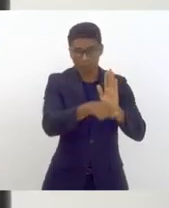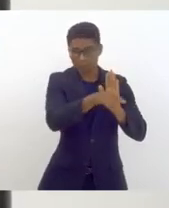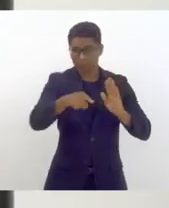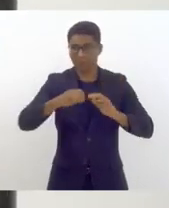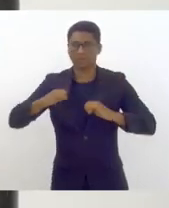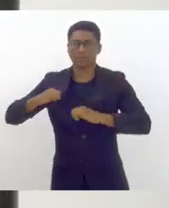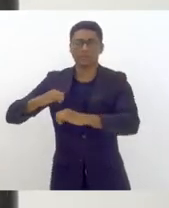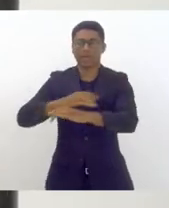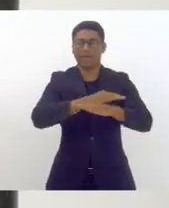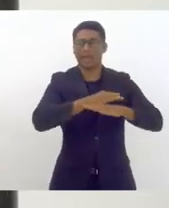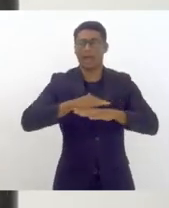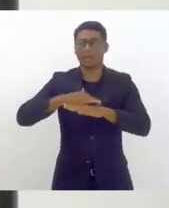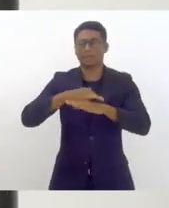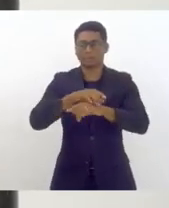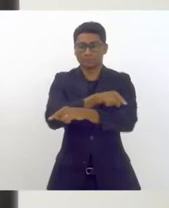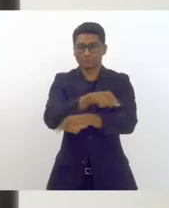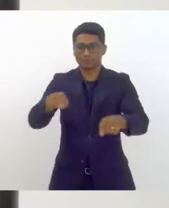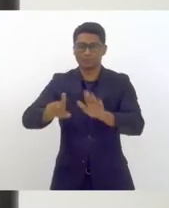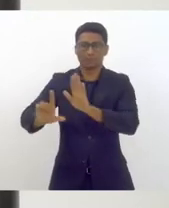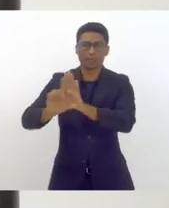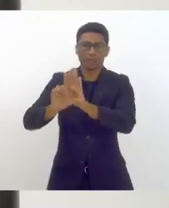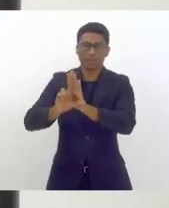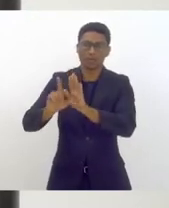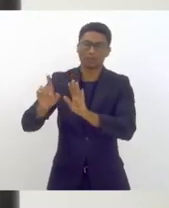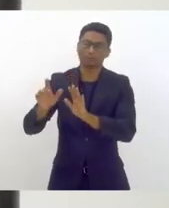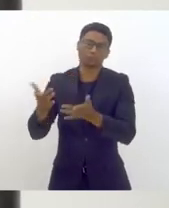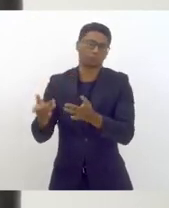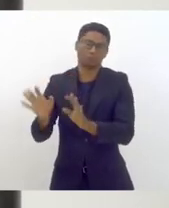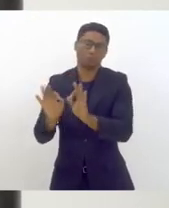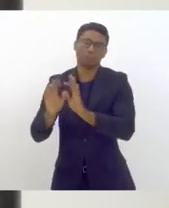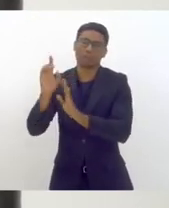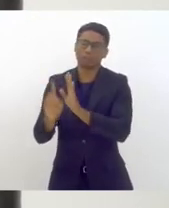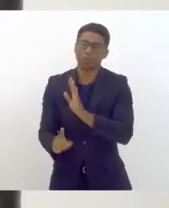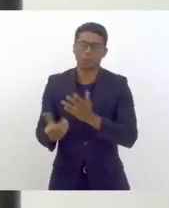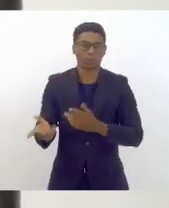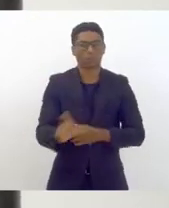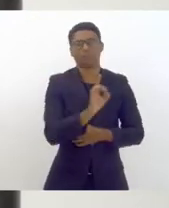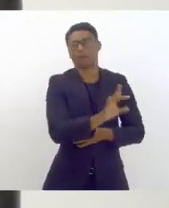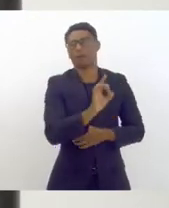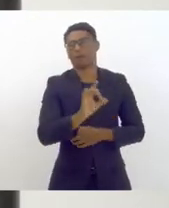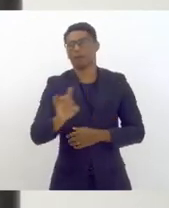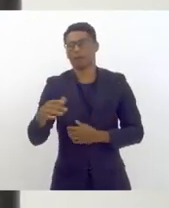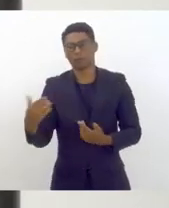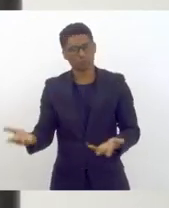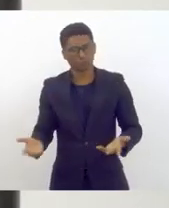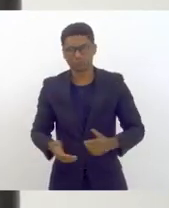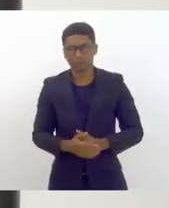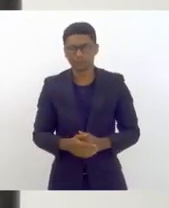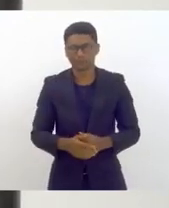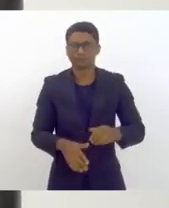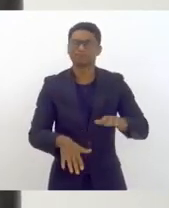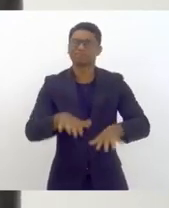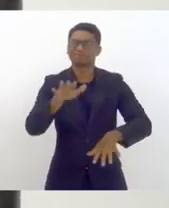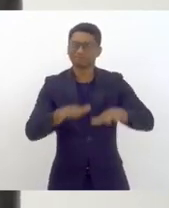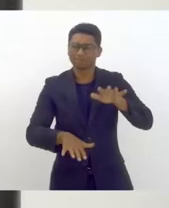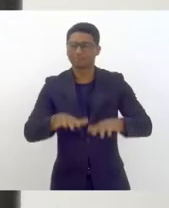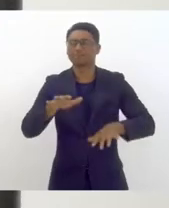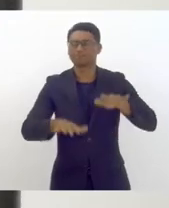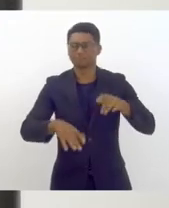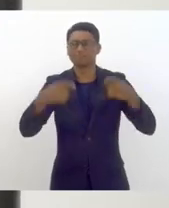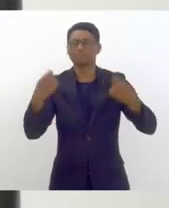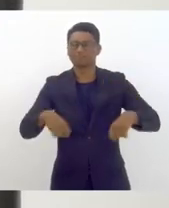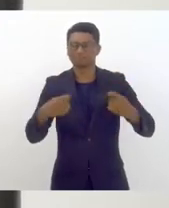diretores, nas suas leis orgânicas e leis do município, né, que muitas das vezes tem que começar de baixo para